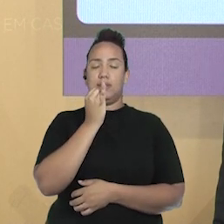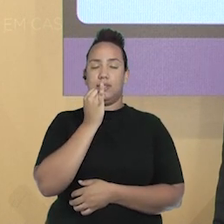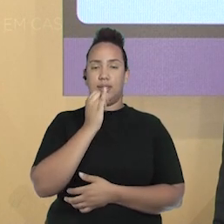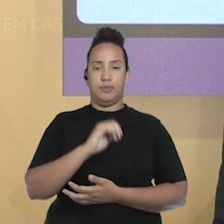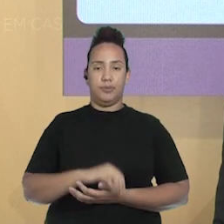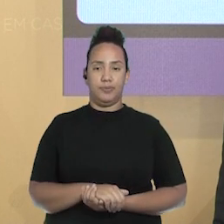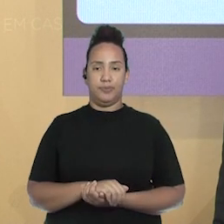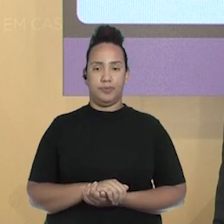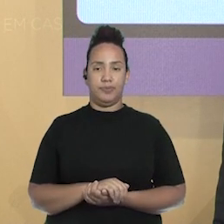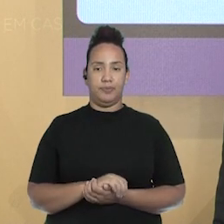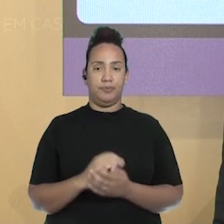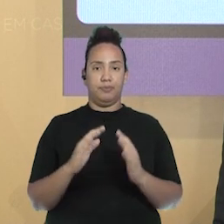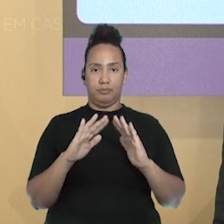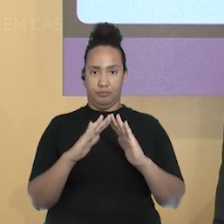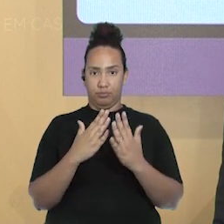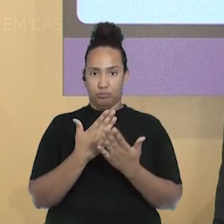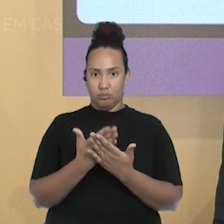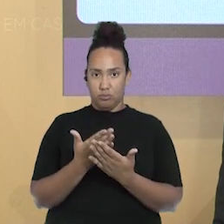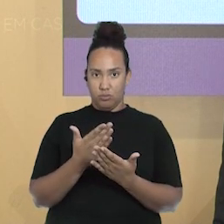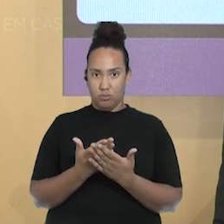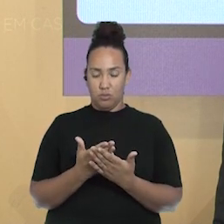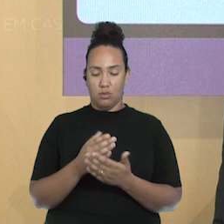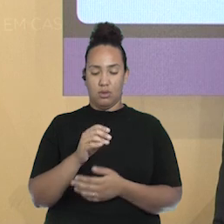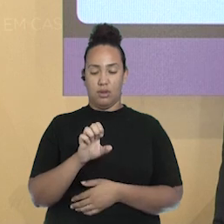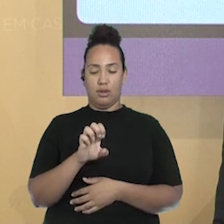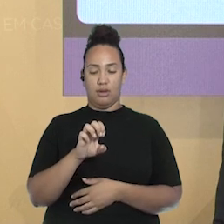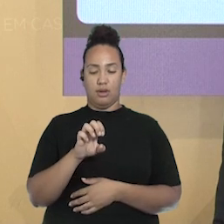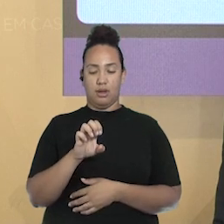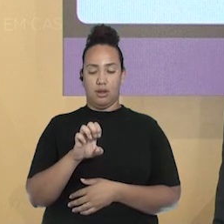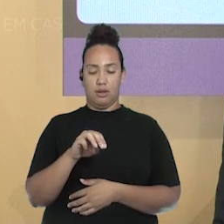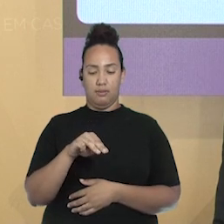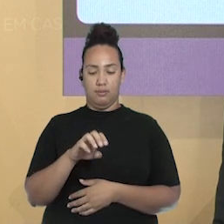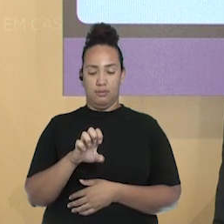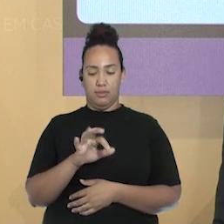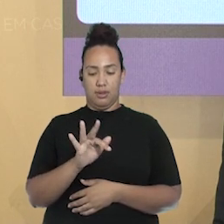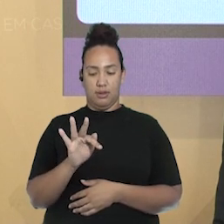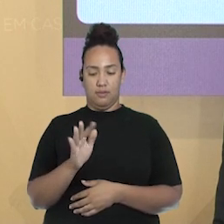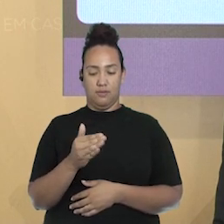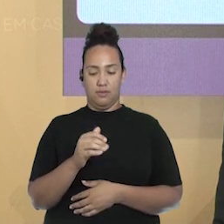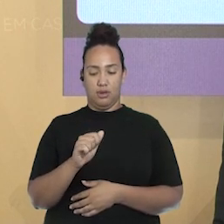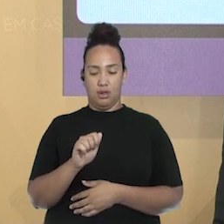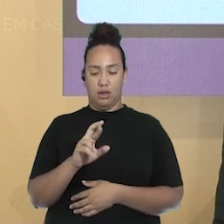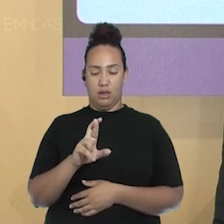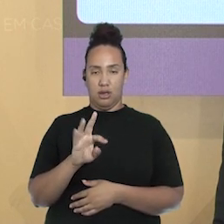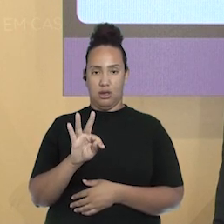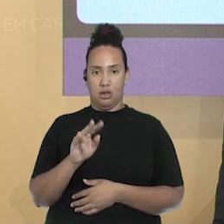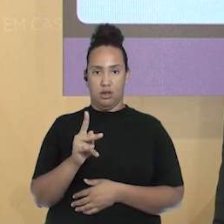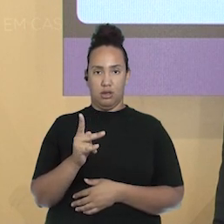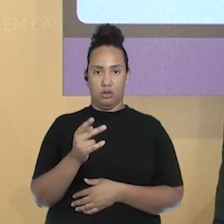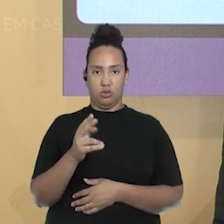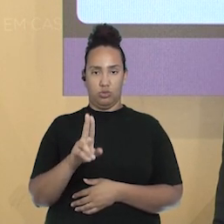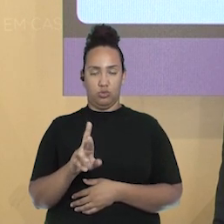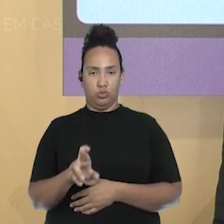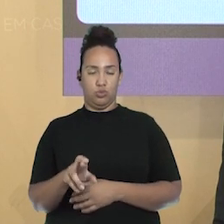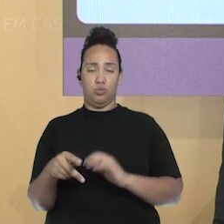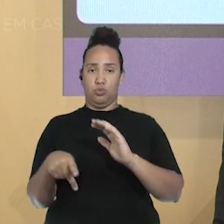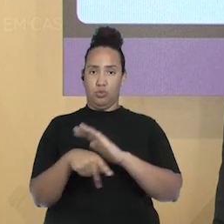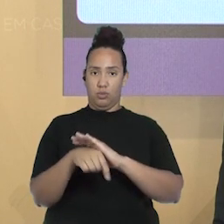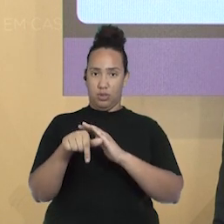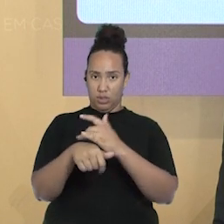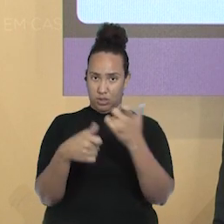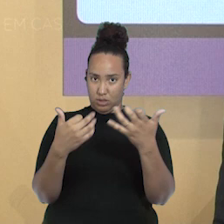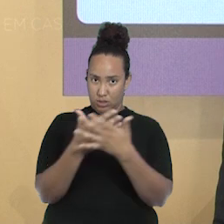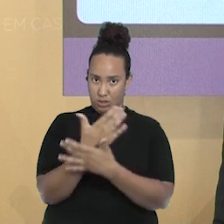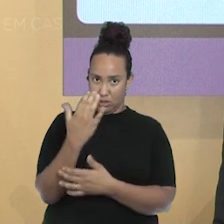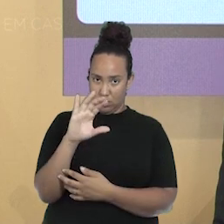da Costa Silva, localizada no bairro Aparecida, em Cariacica, existe uma capacidade de matrícula para 100